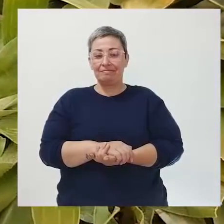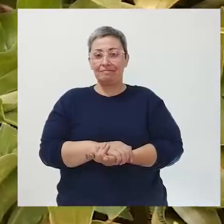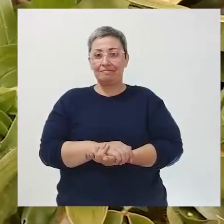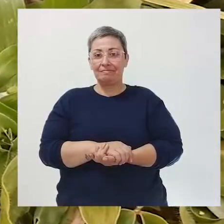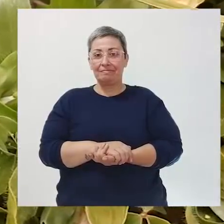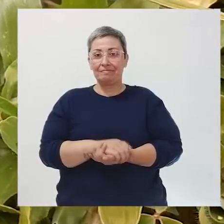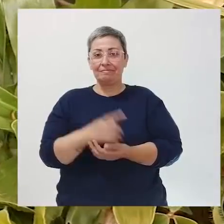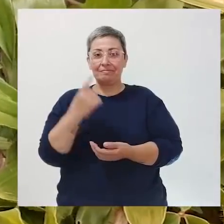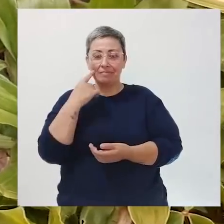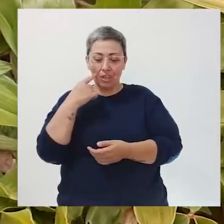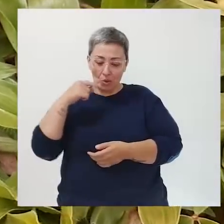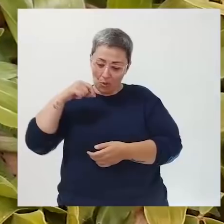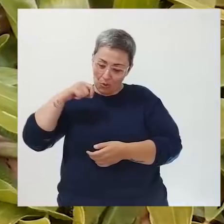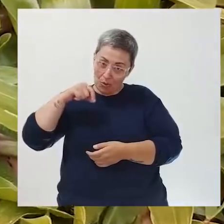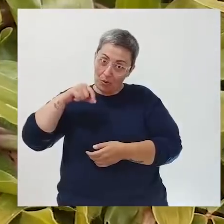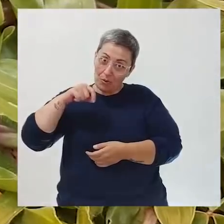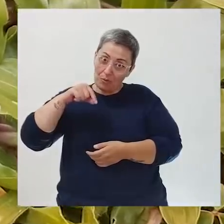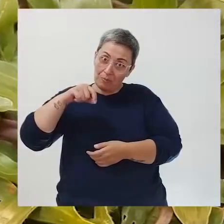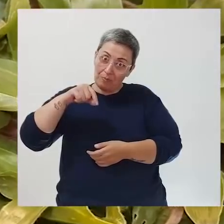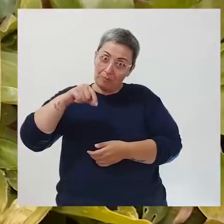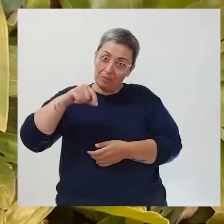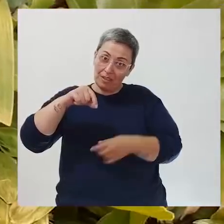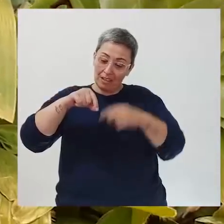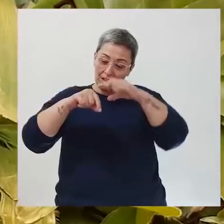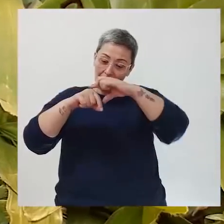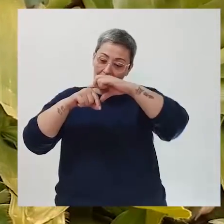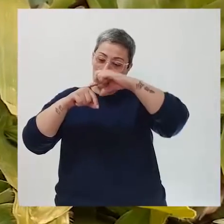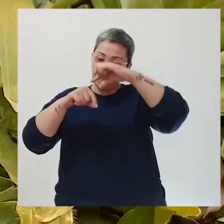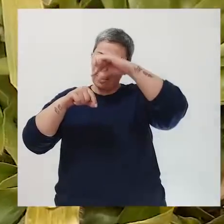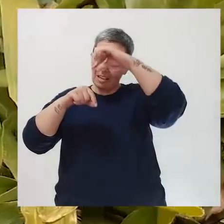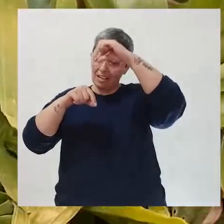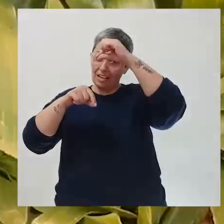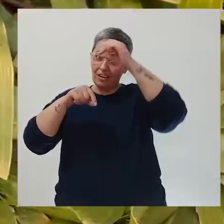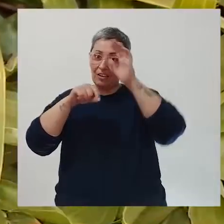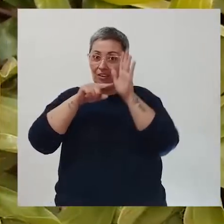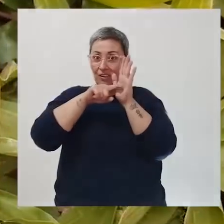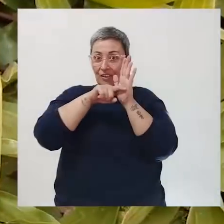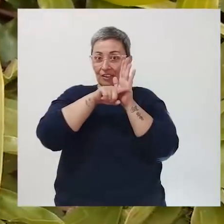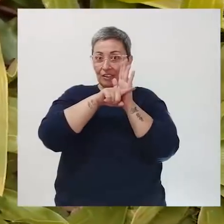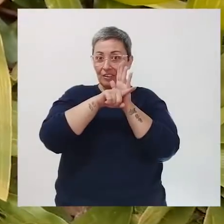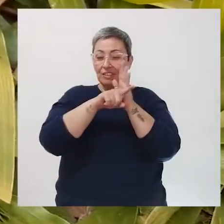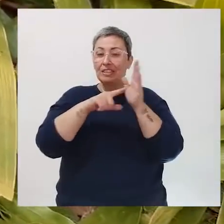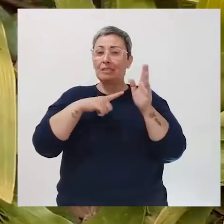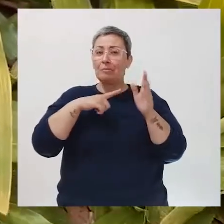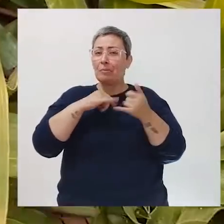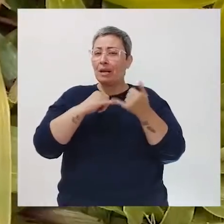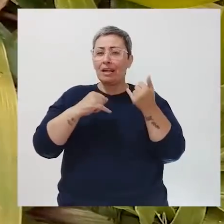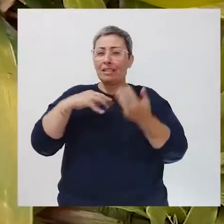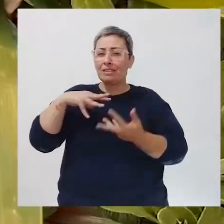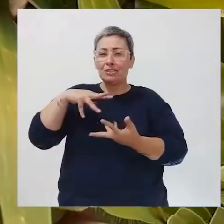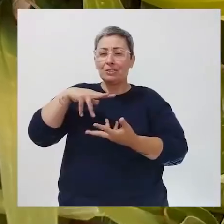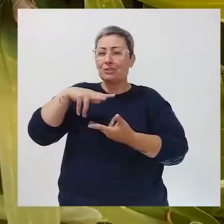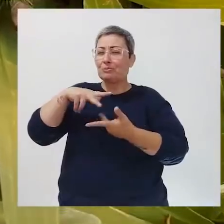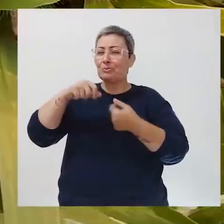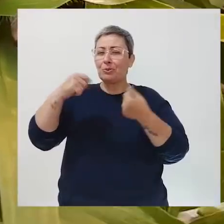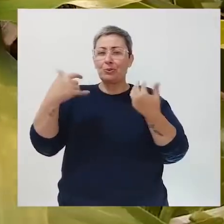Para a formiguinha, na folha da goiabeira, há um mundo